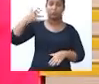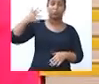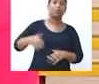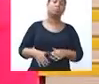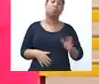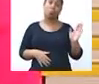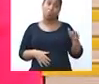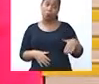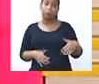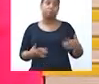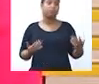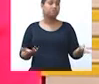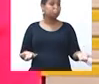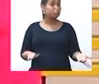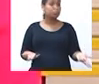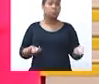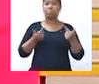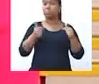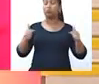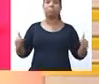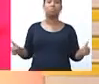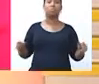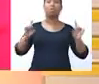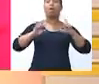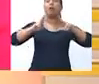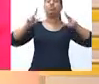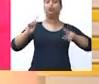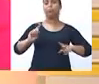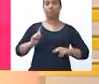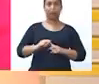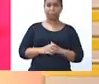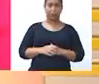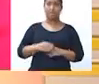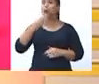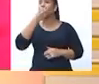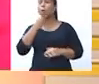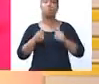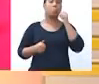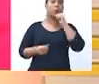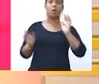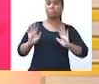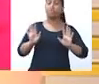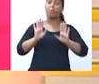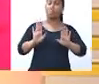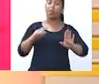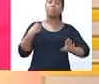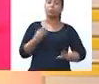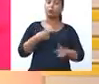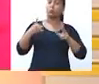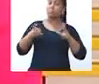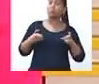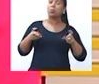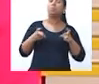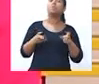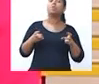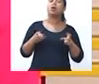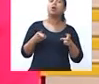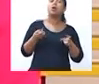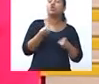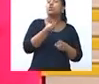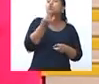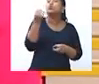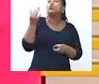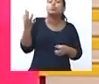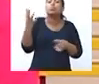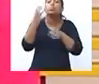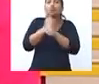Não, quanto a isso, não existe uma diferenciação entre homens e mulheres. Mas a gente vê a quantidade em números.